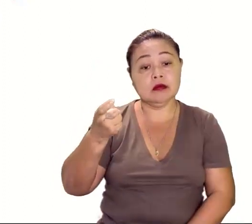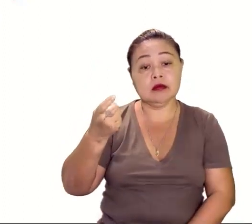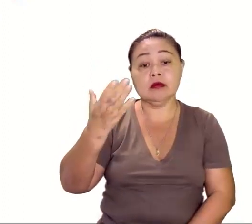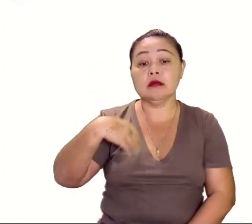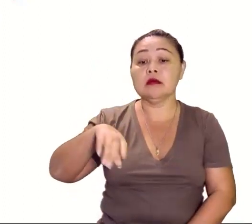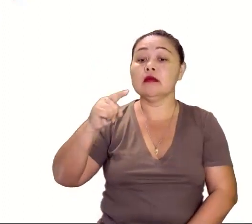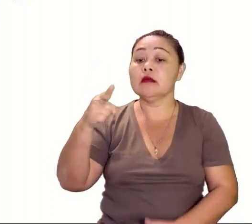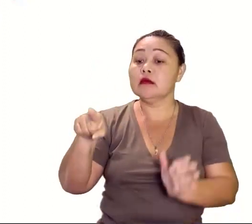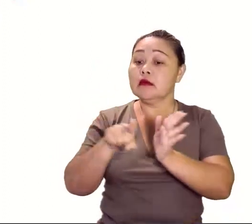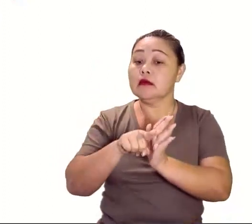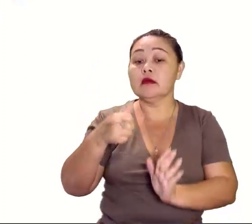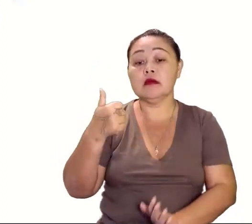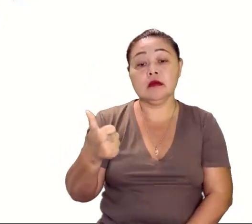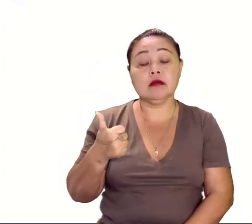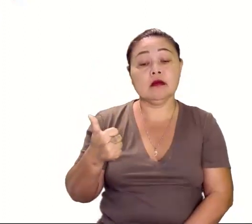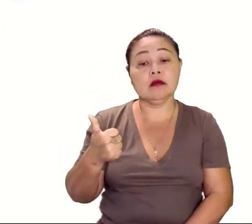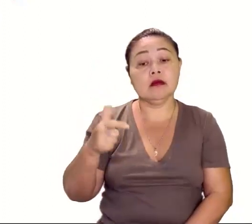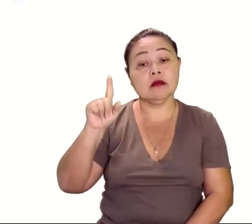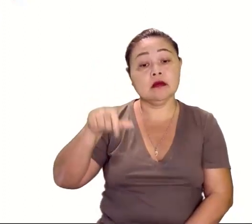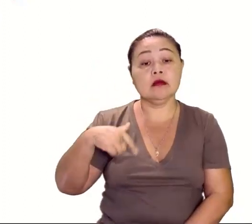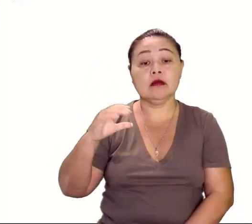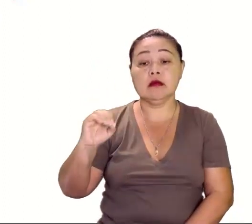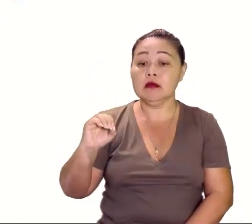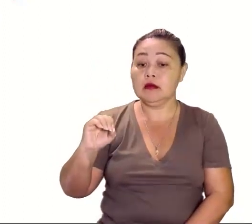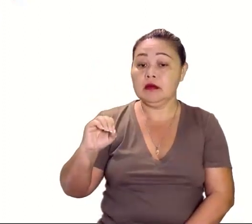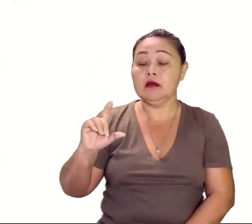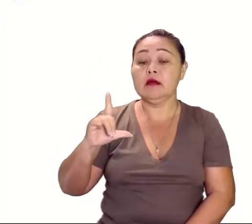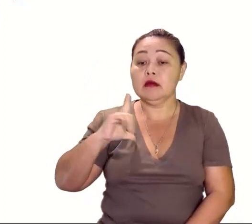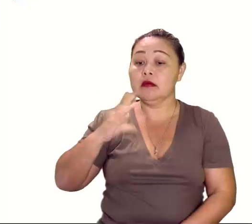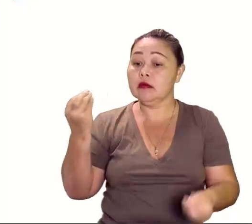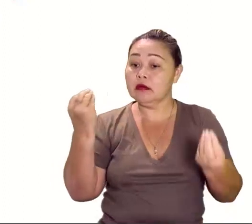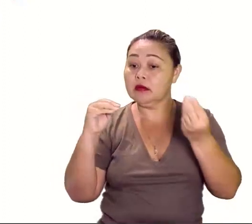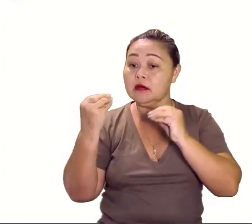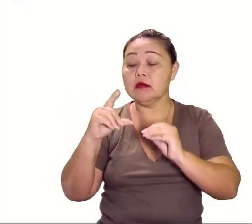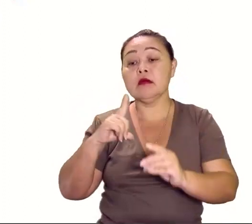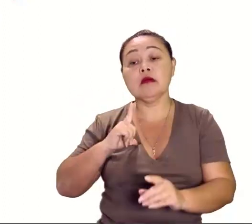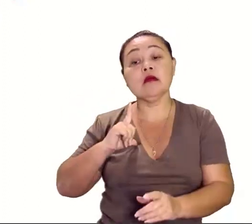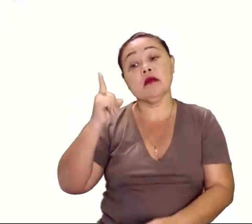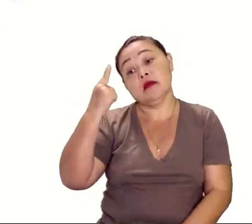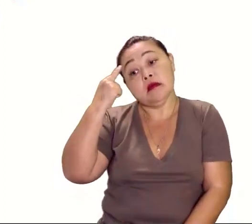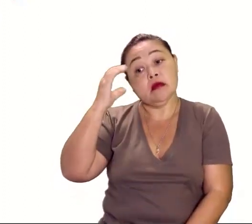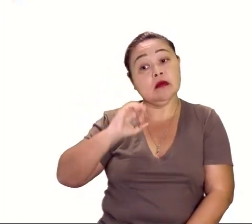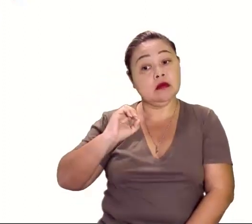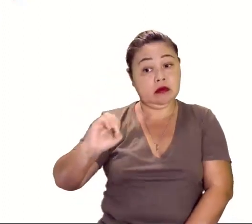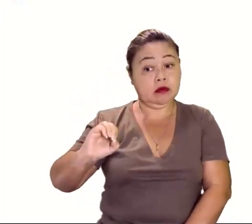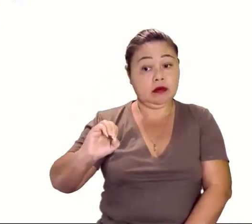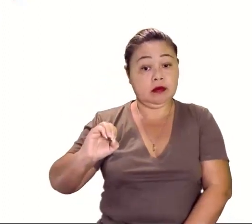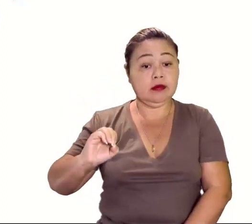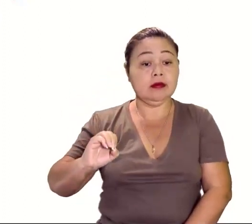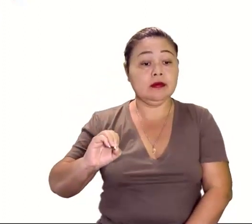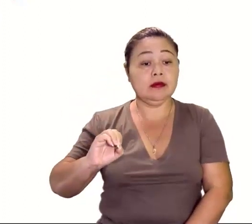C igual a menos 1. Menos 1, temos que colocar também, porque senão denota-se que é 0, né?